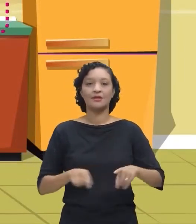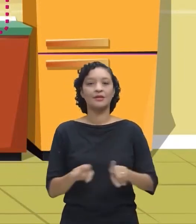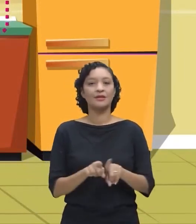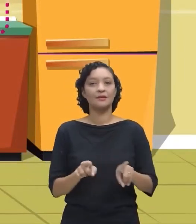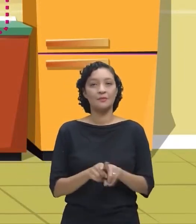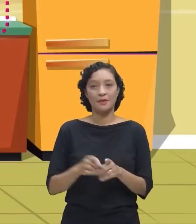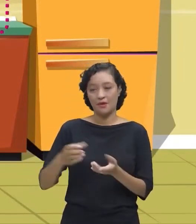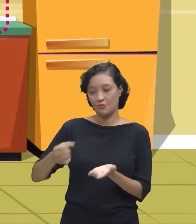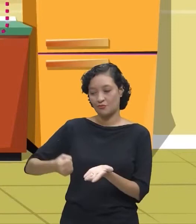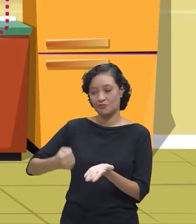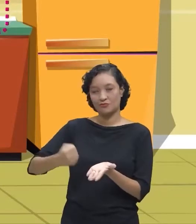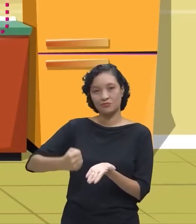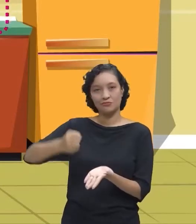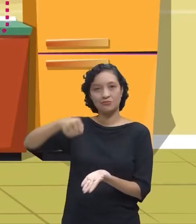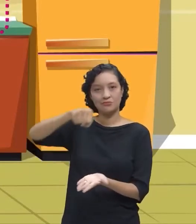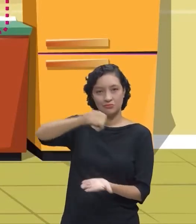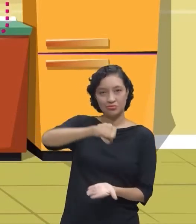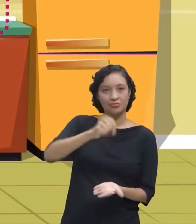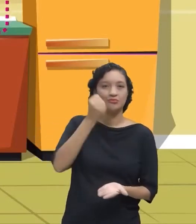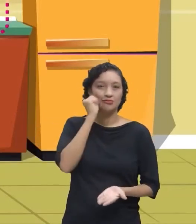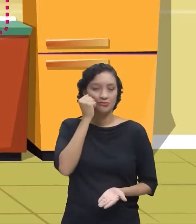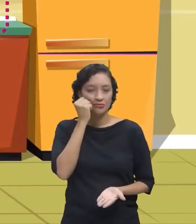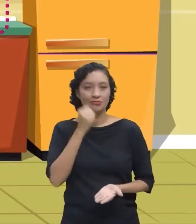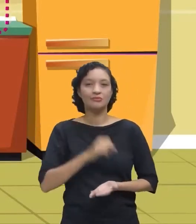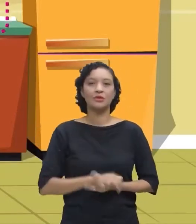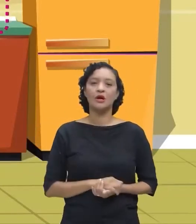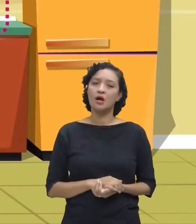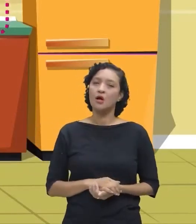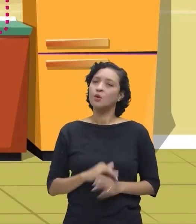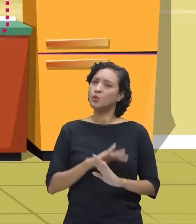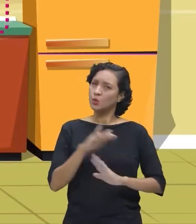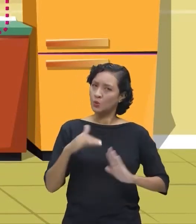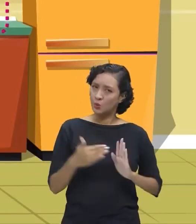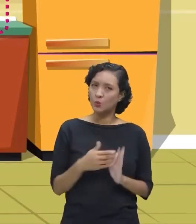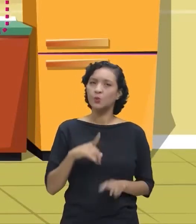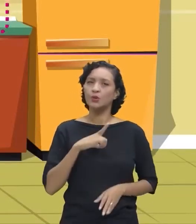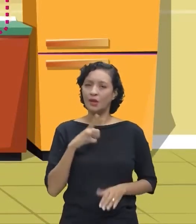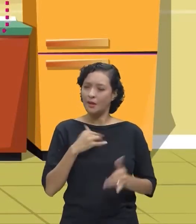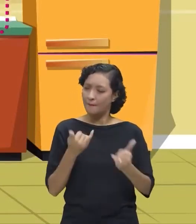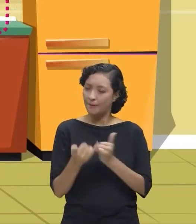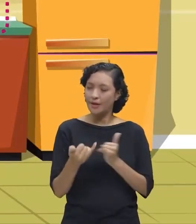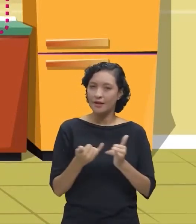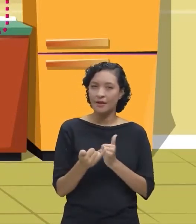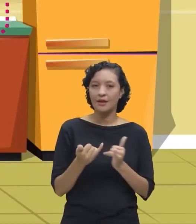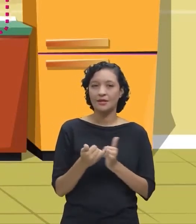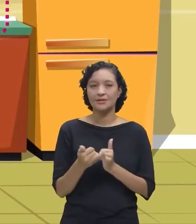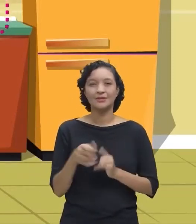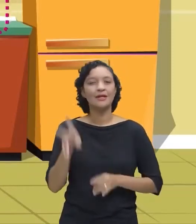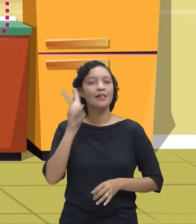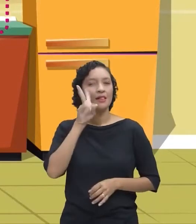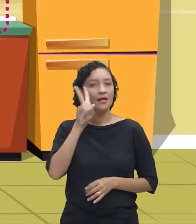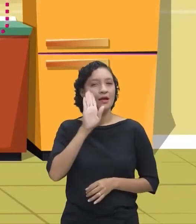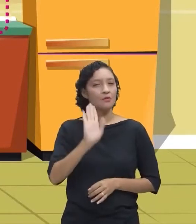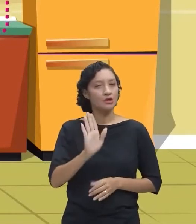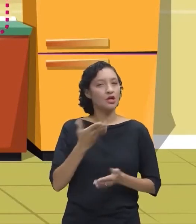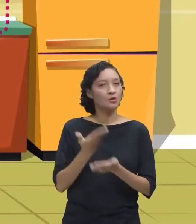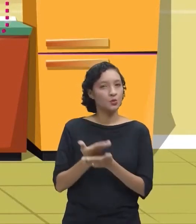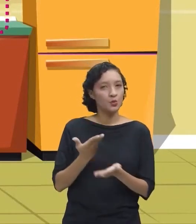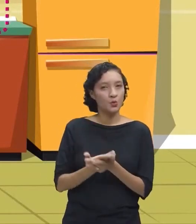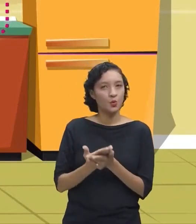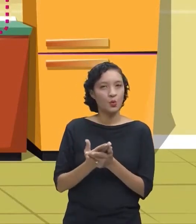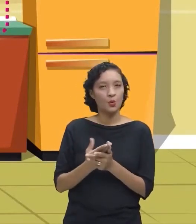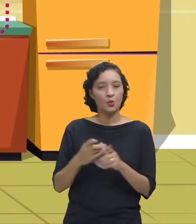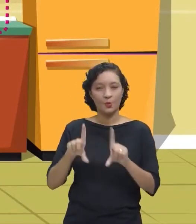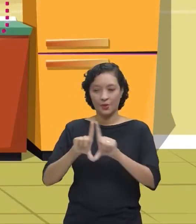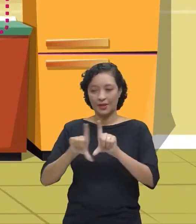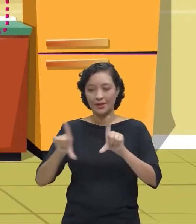jarra. Estão vendo? Tudo isso tem formas, assim como as outras formas também. Lembra que a gente estudou do retângulo? Olha, a